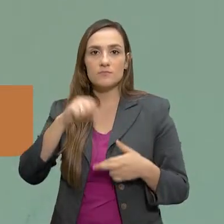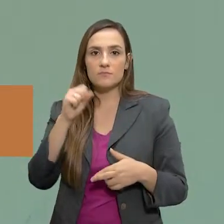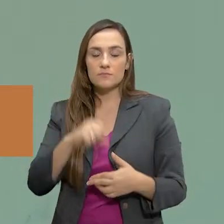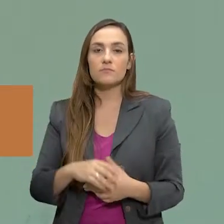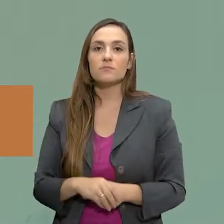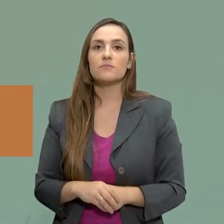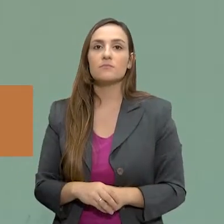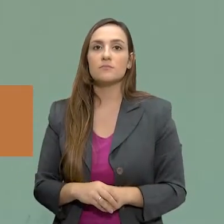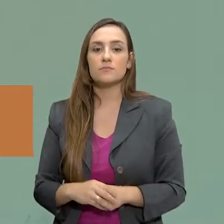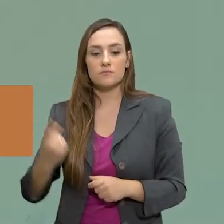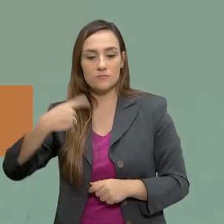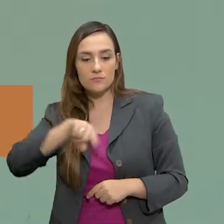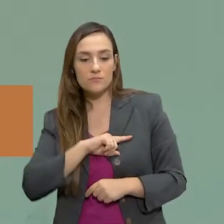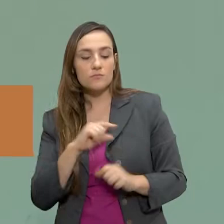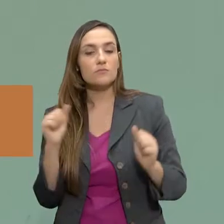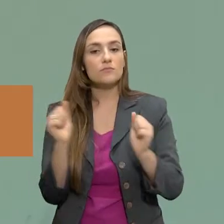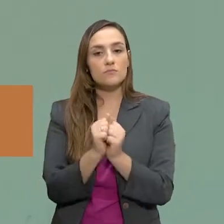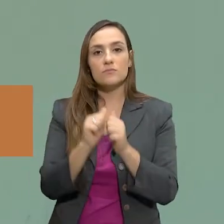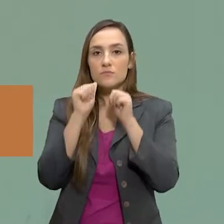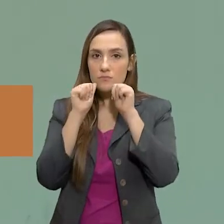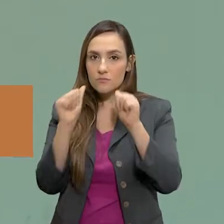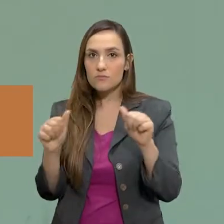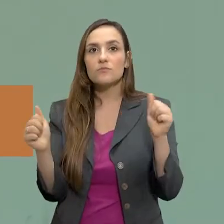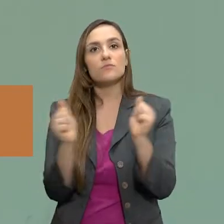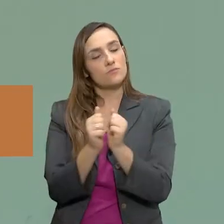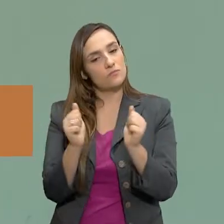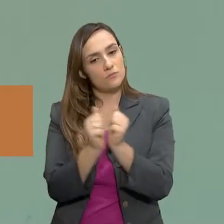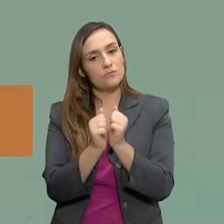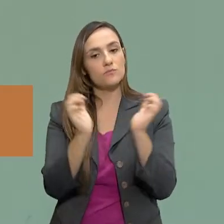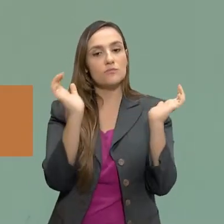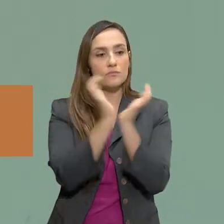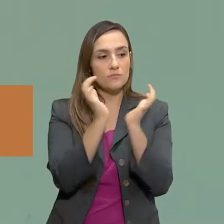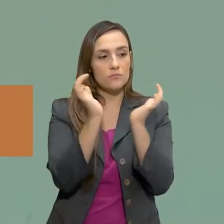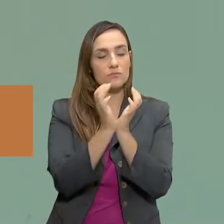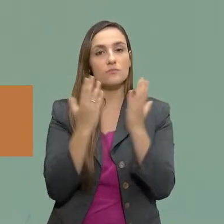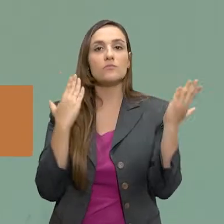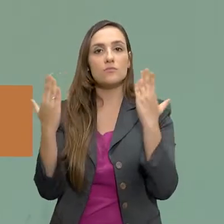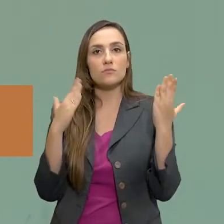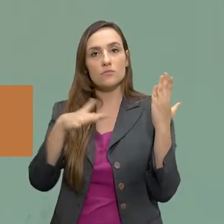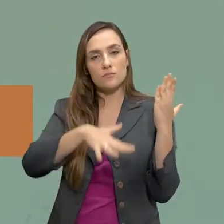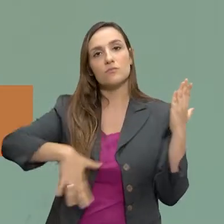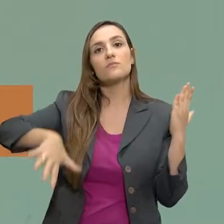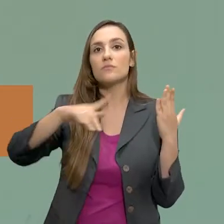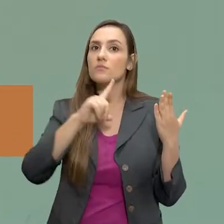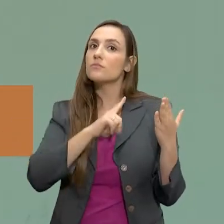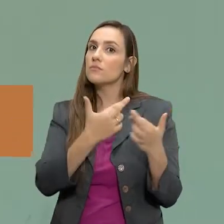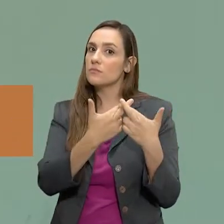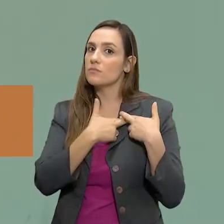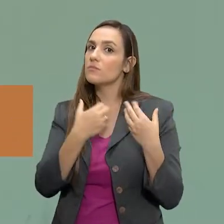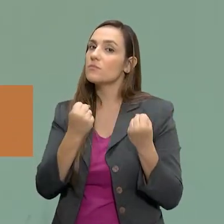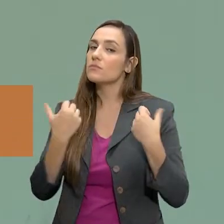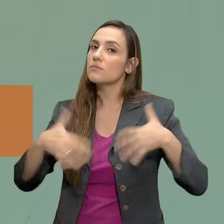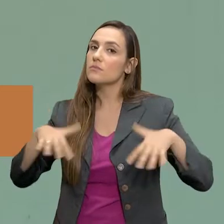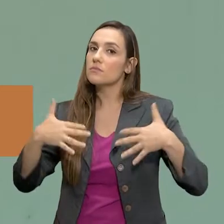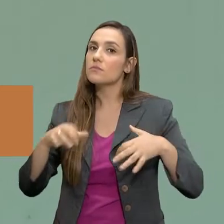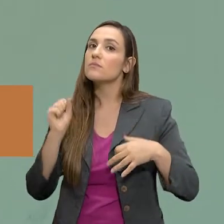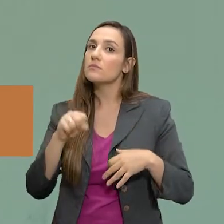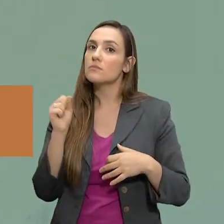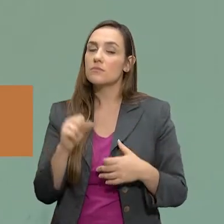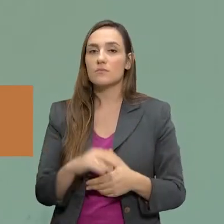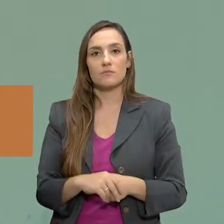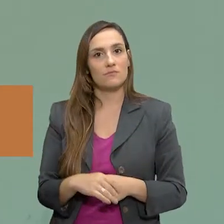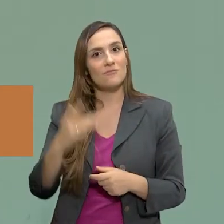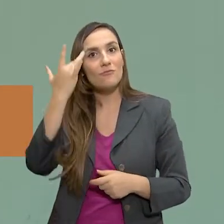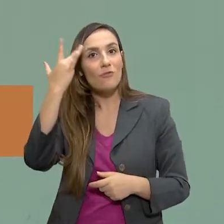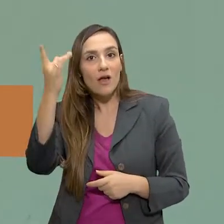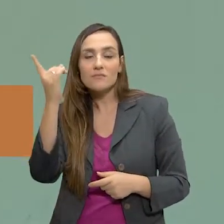defensoras de defesa da mulher, junto com as nossas assessoras, junto com a nossa equipe psicossocial, temos grande responsabilidade. Não é fácil,